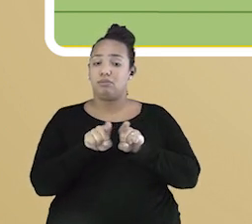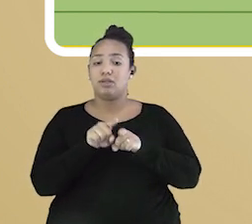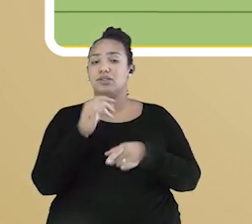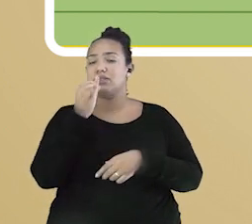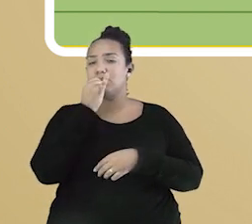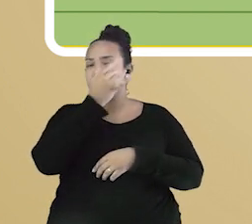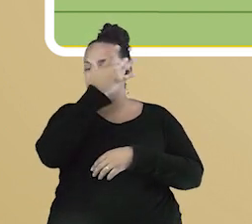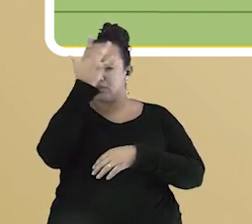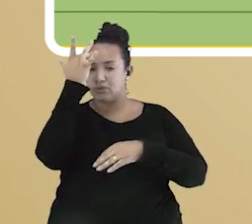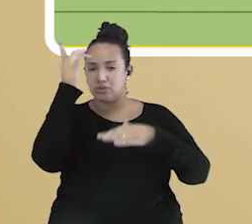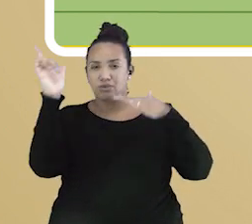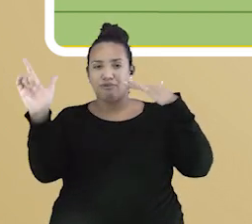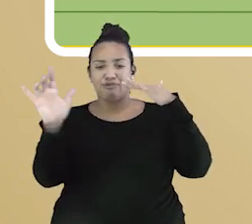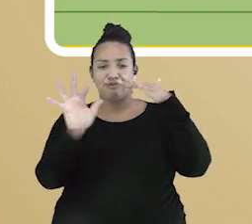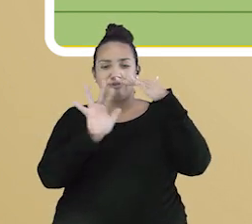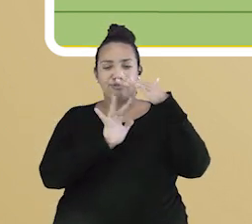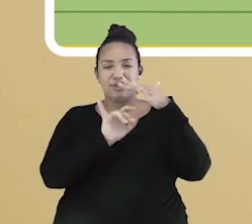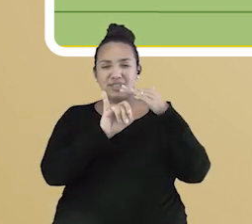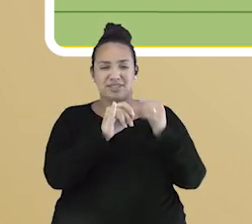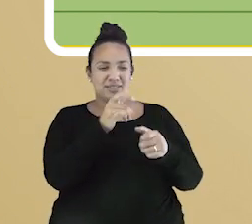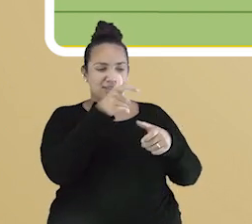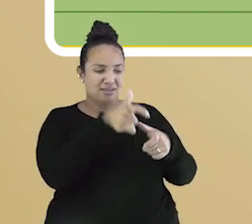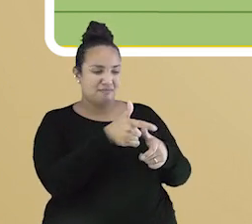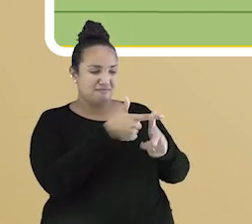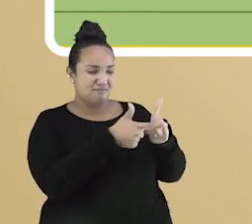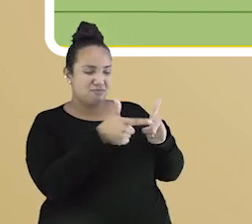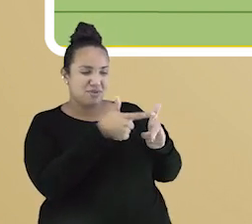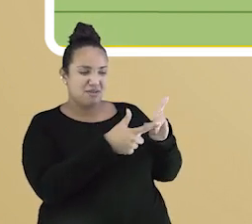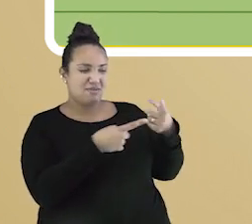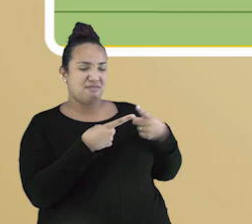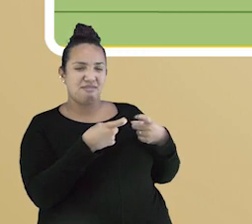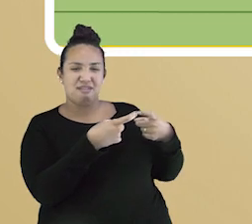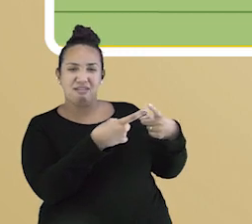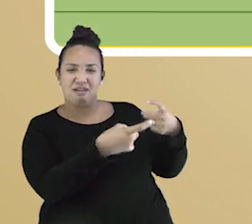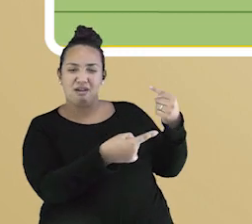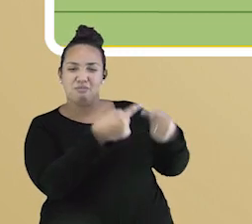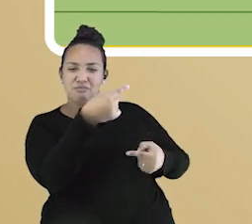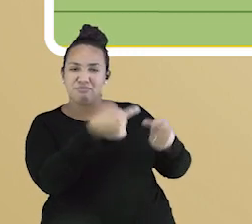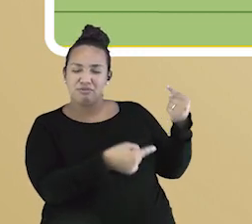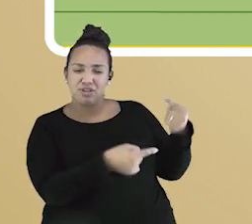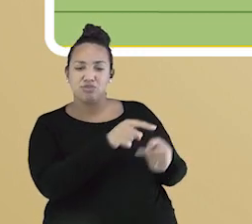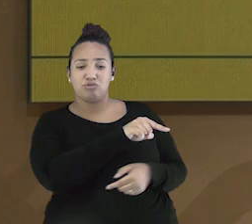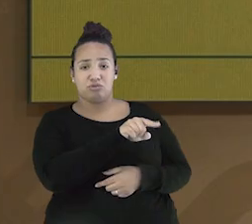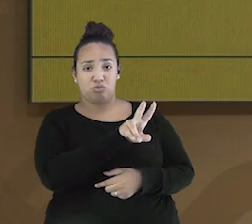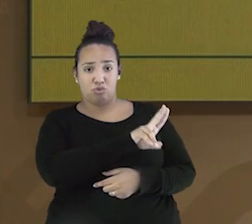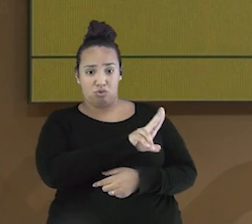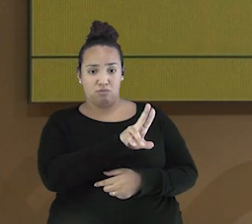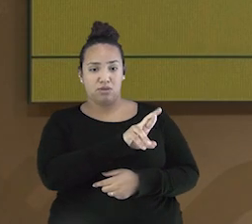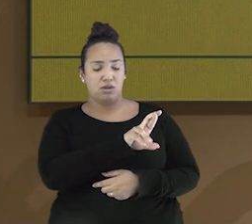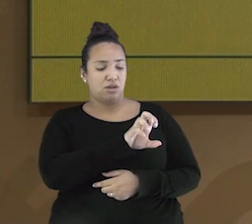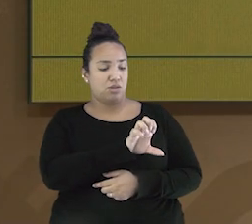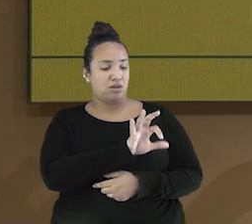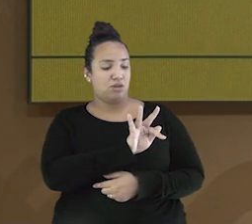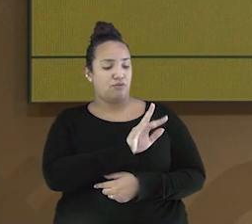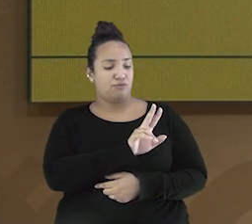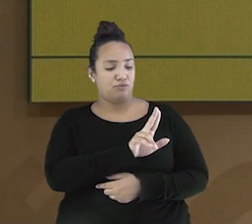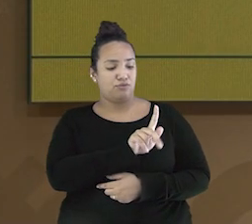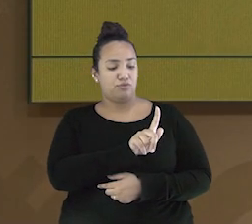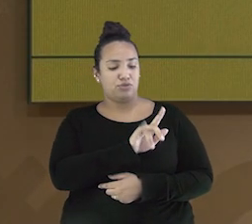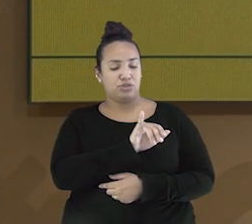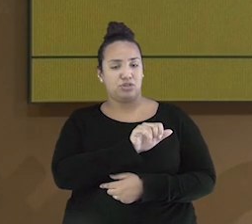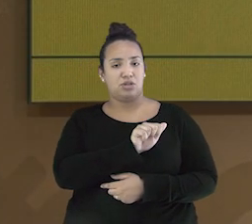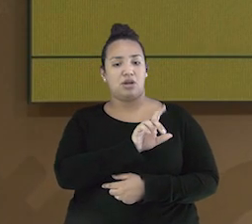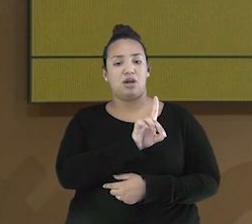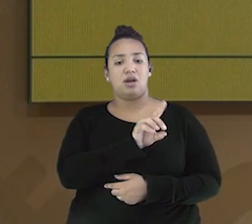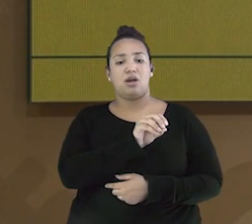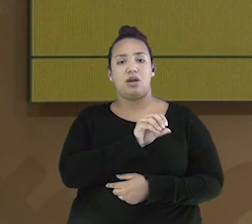aqueles que migram para fugir de guerras e crises políticas, e são chamados de refugiados. E logo no início dessa aula, é